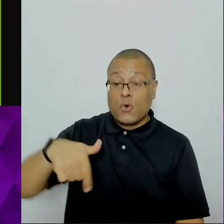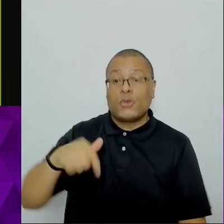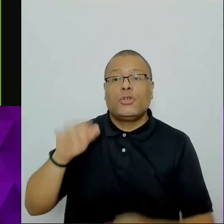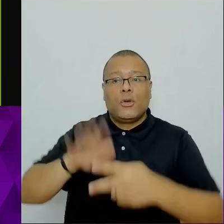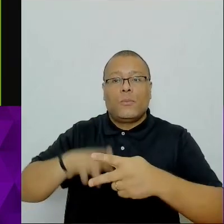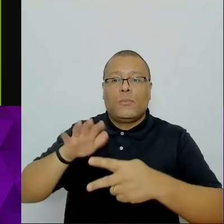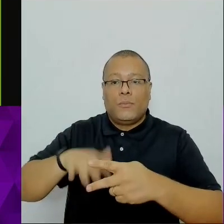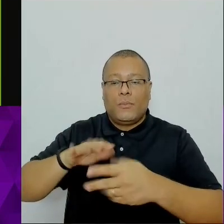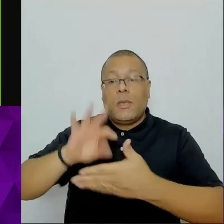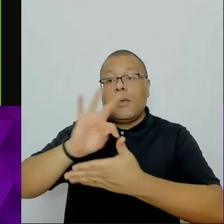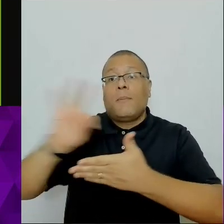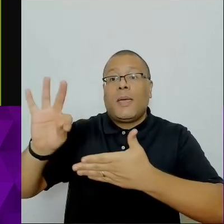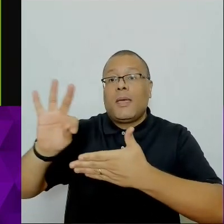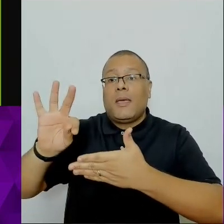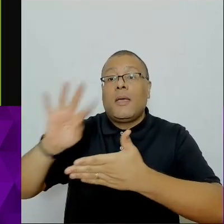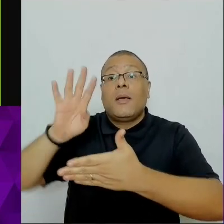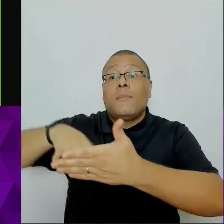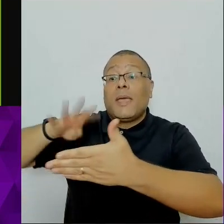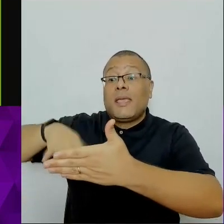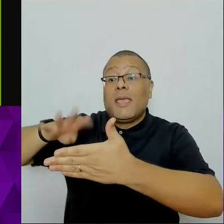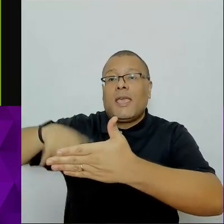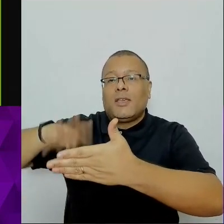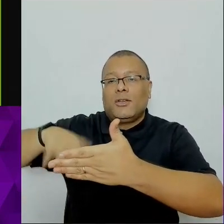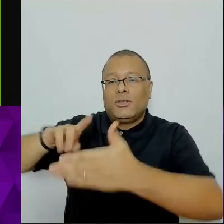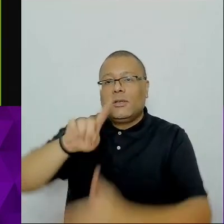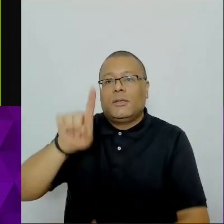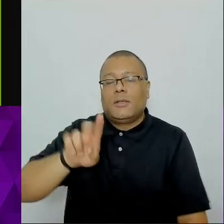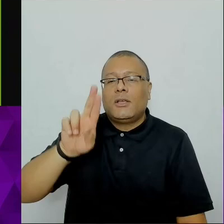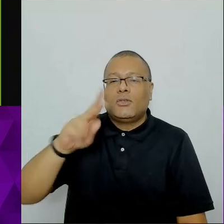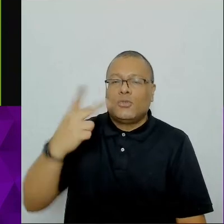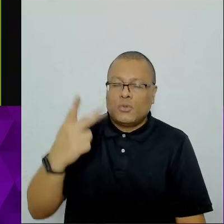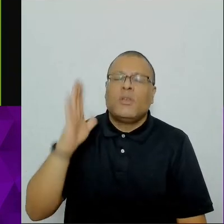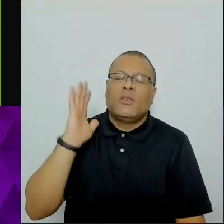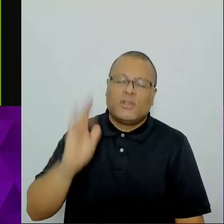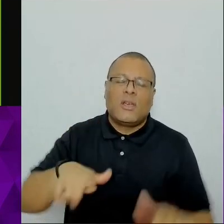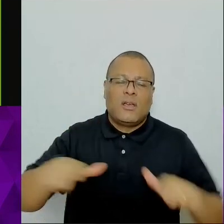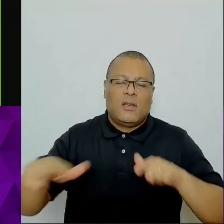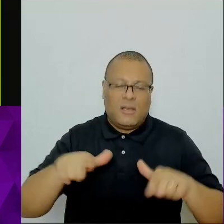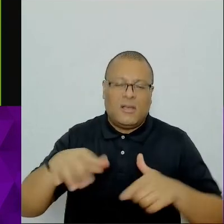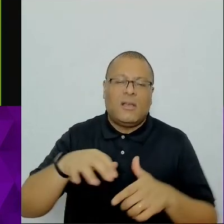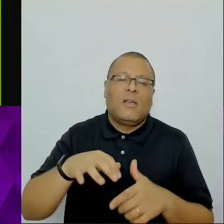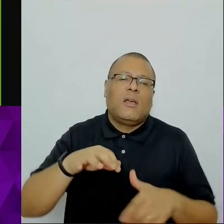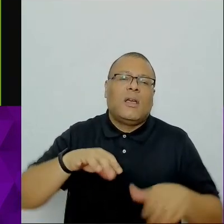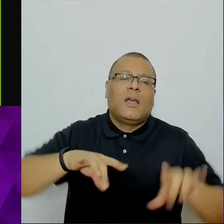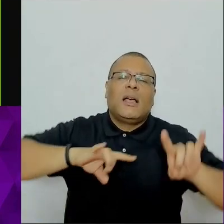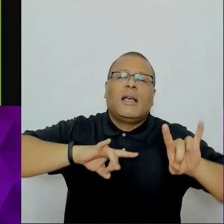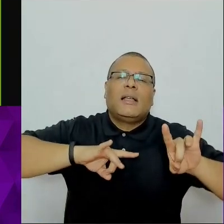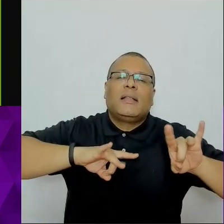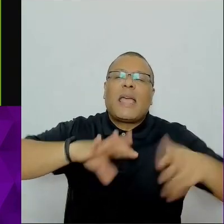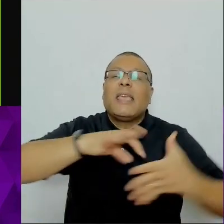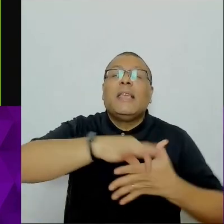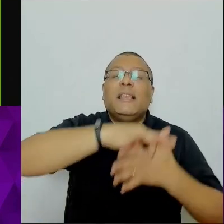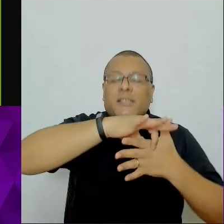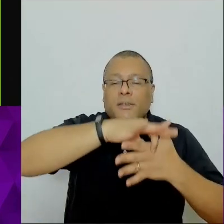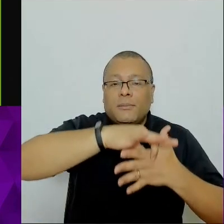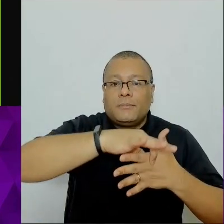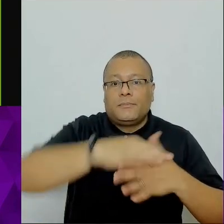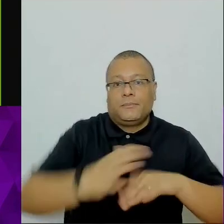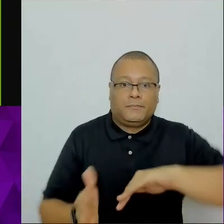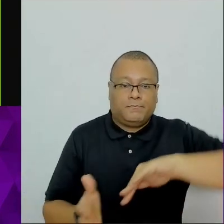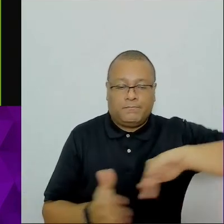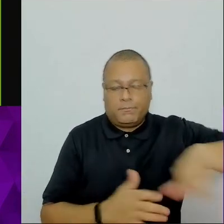desenvolvedora back-end na ZUP, mas também já trabalhei como tech lead durante um período bem grande aí. Além disso,